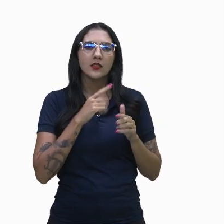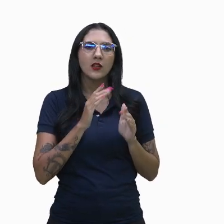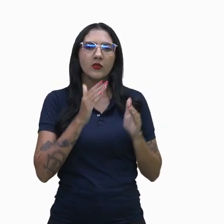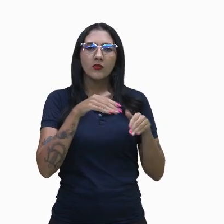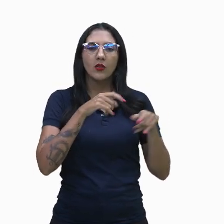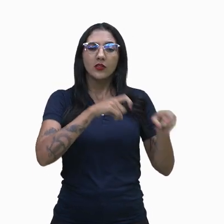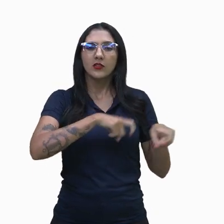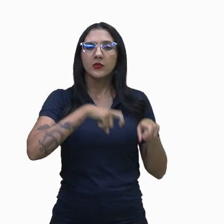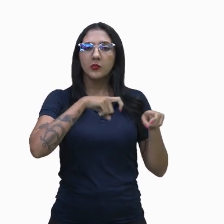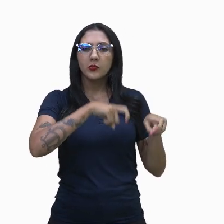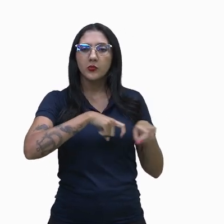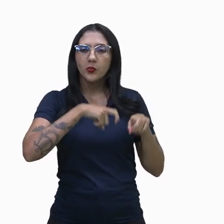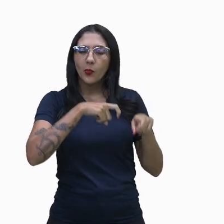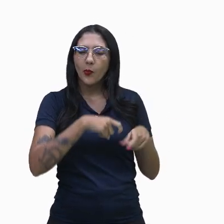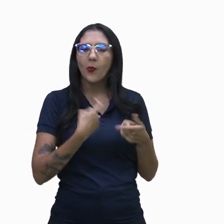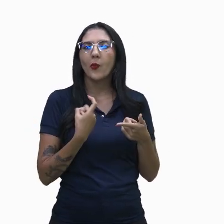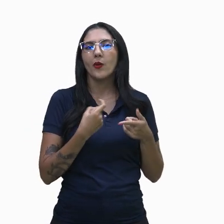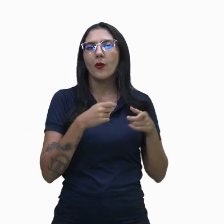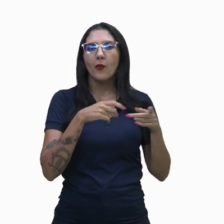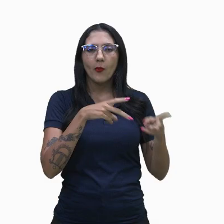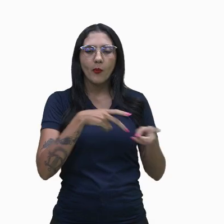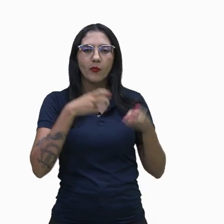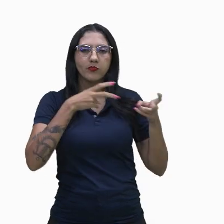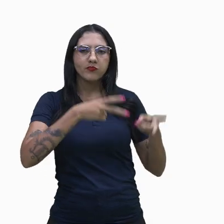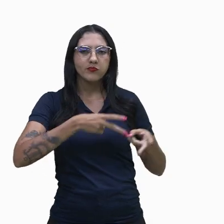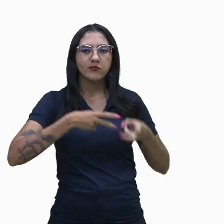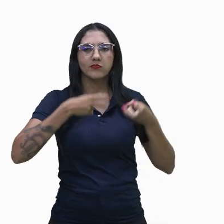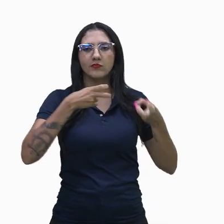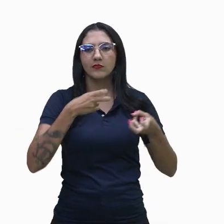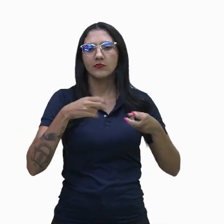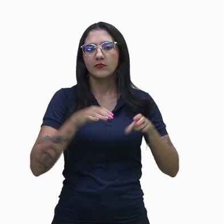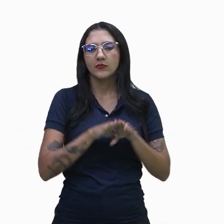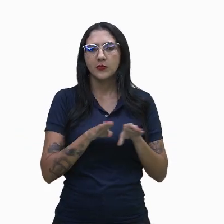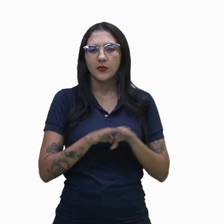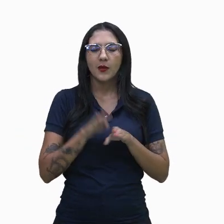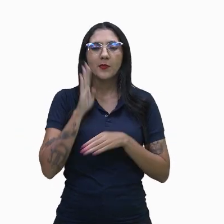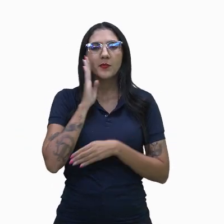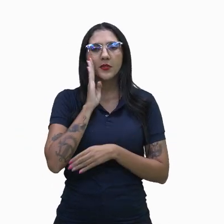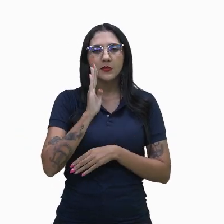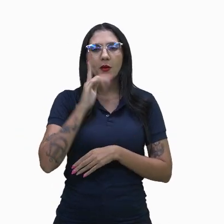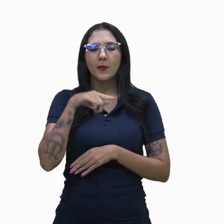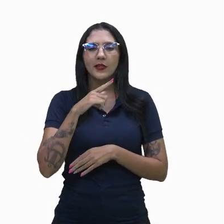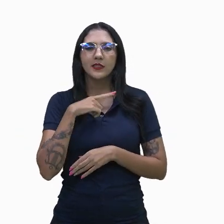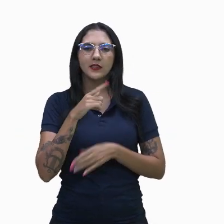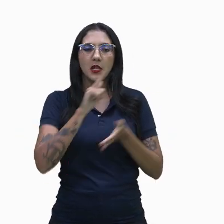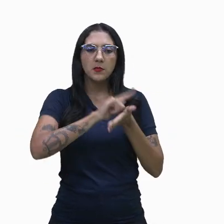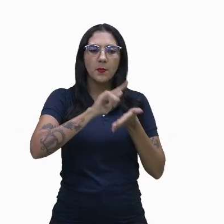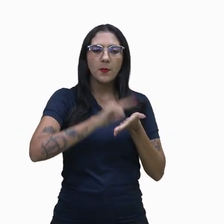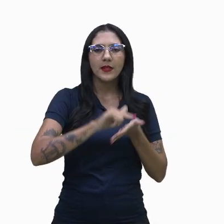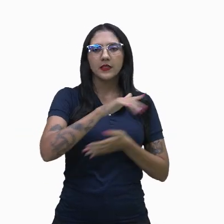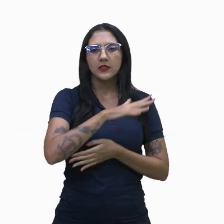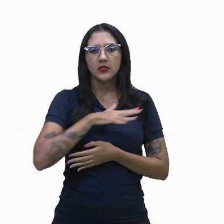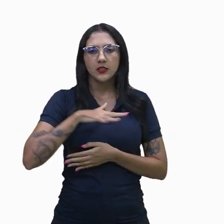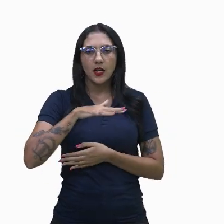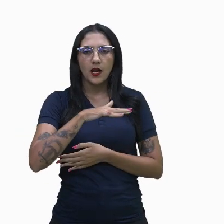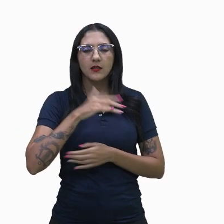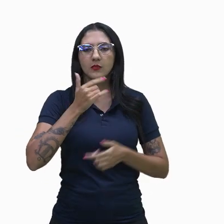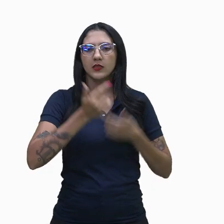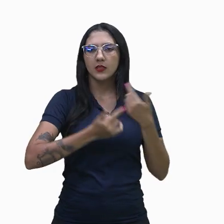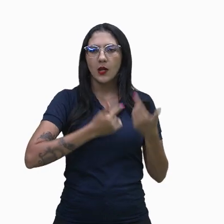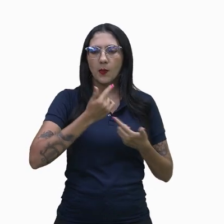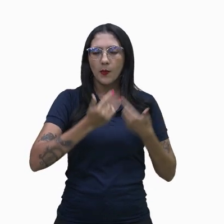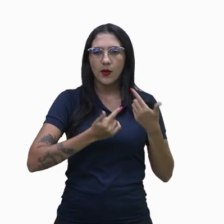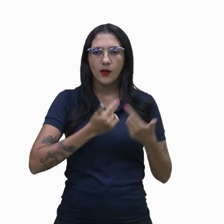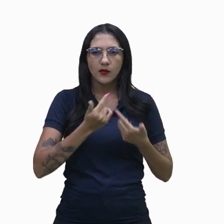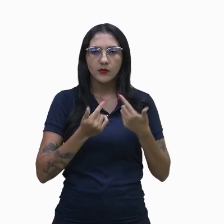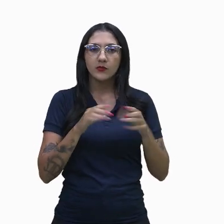à agricultura, pecuária, extrativismo, né? E principalmente essa expansão da atividade da pecuária e também